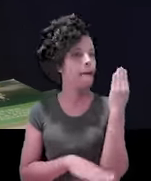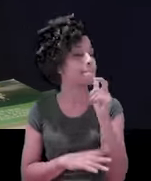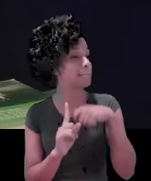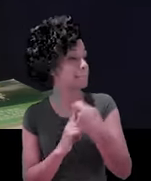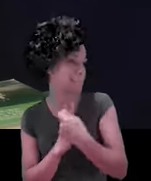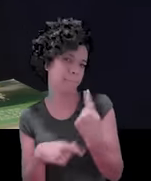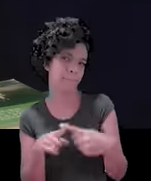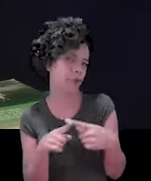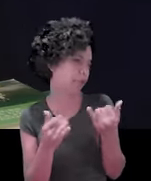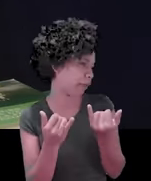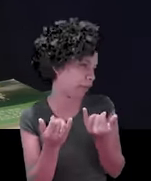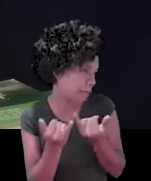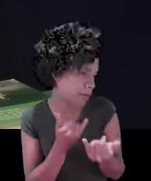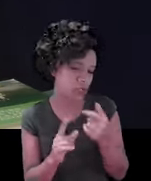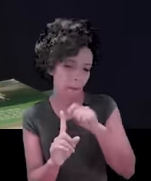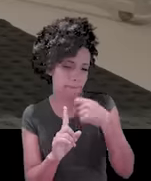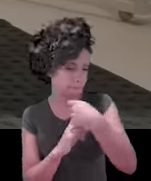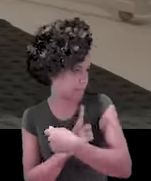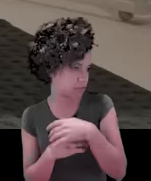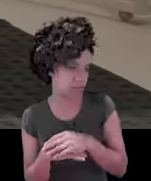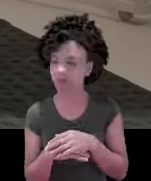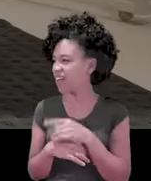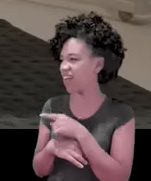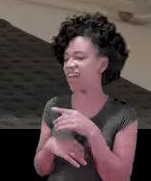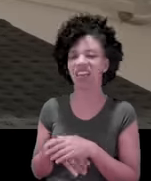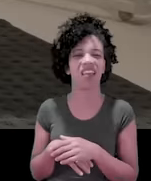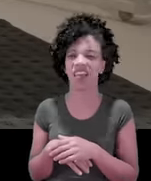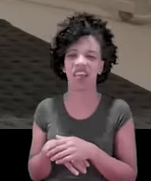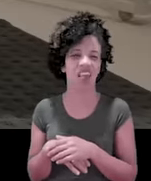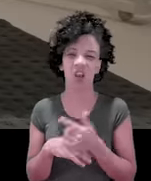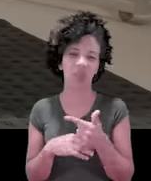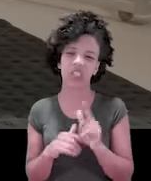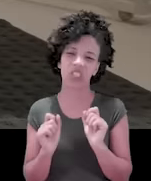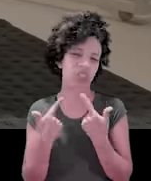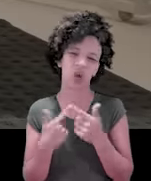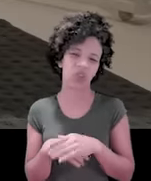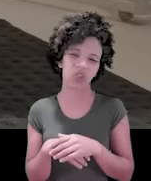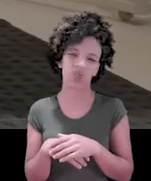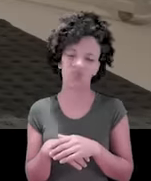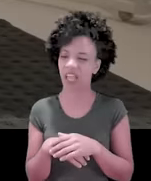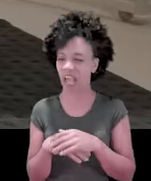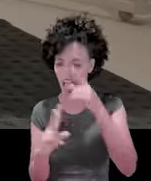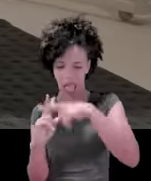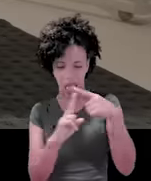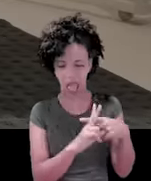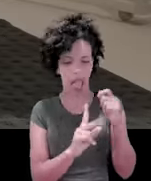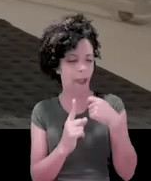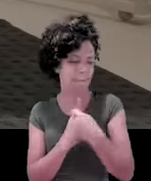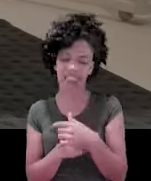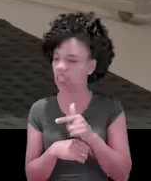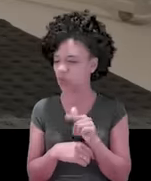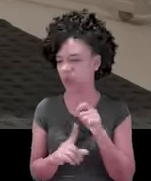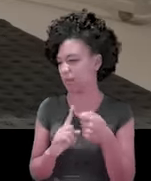maneira que eu tava olhando né porque legal uma maneira onde uma bananas engraçada Esse cara é o cara mais azarado que eu já vi o negócio não funcionou a bananeira não da